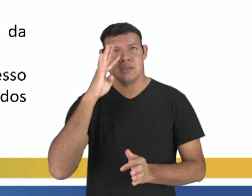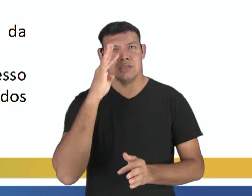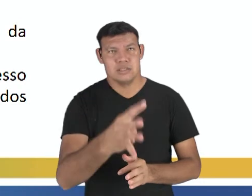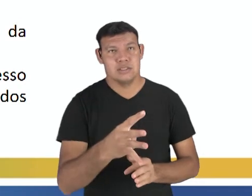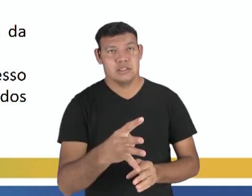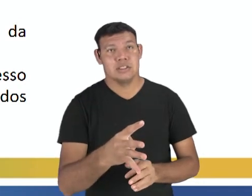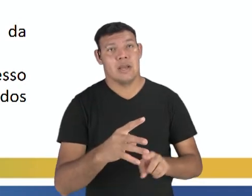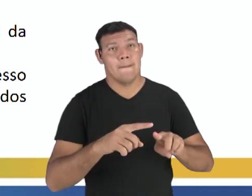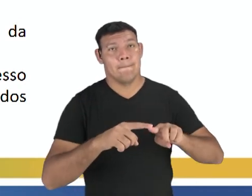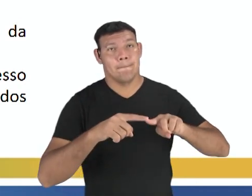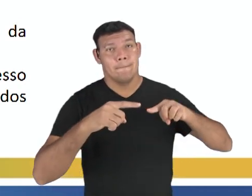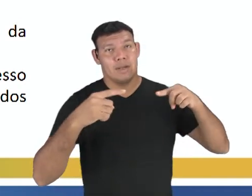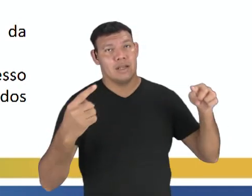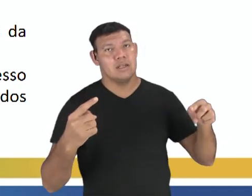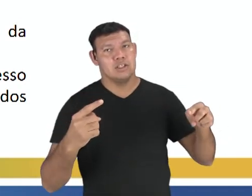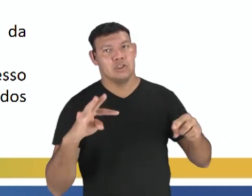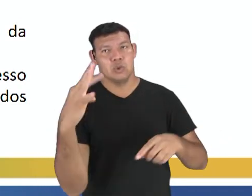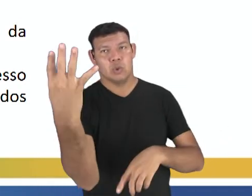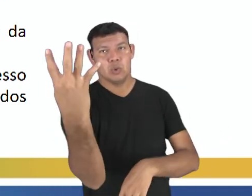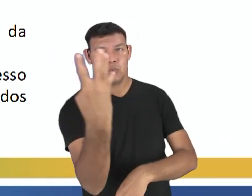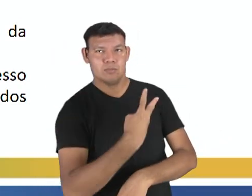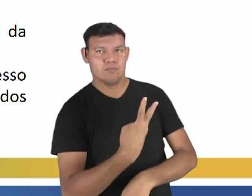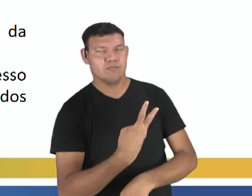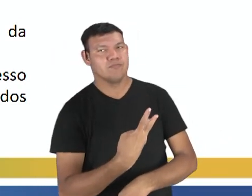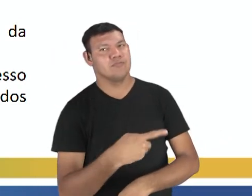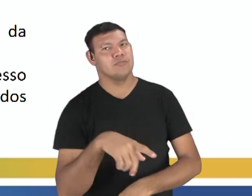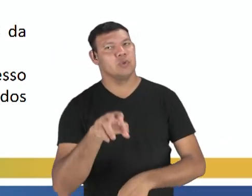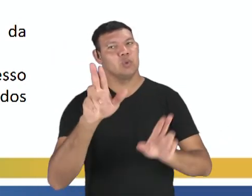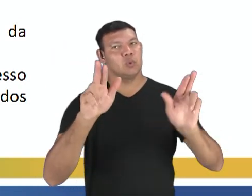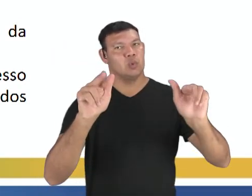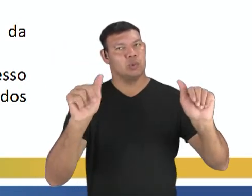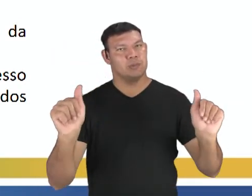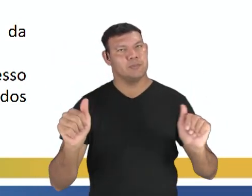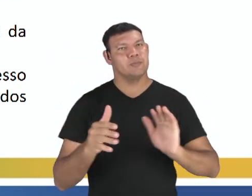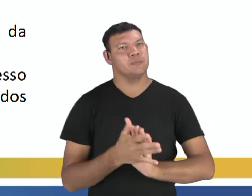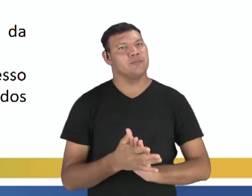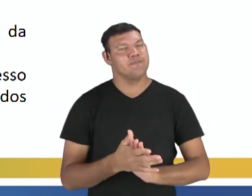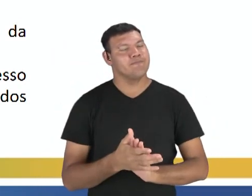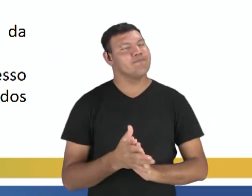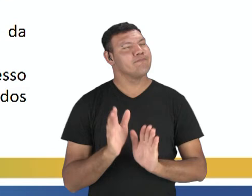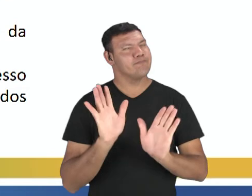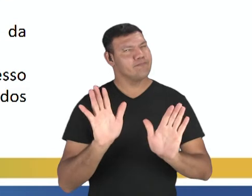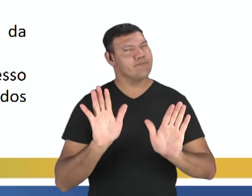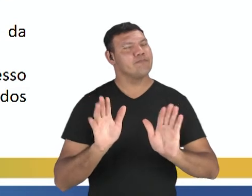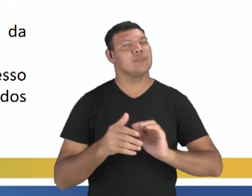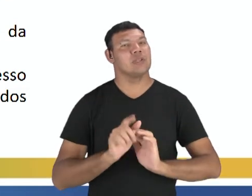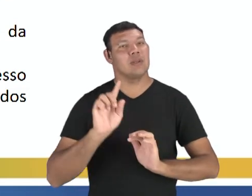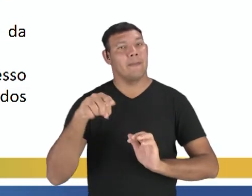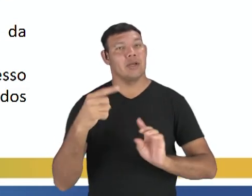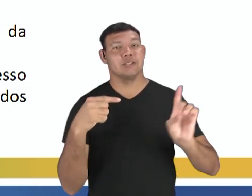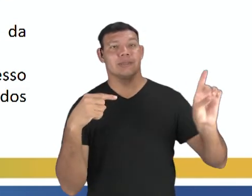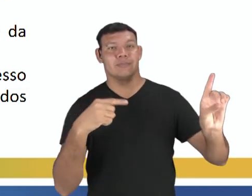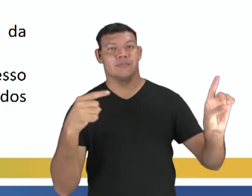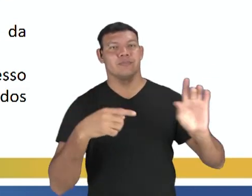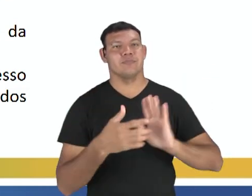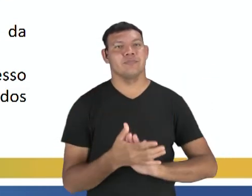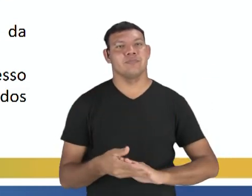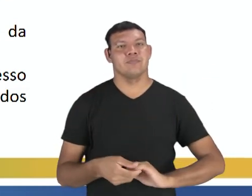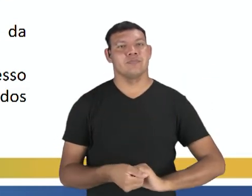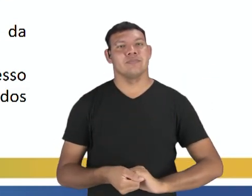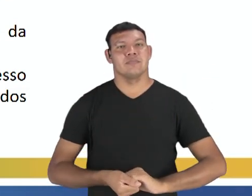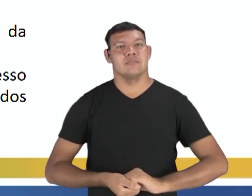veem na posição de acusadores. Vamos deixar essa alternativa aí para a gente voltar nela. E a letra D?